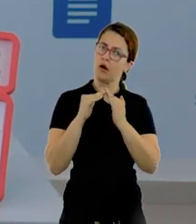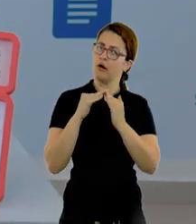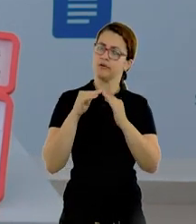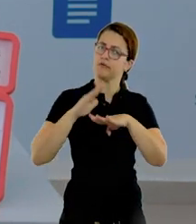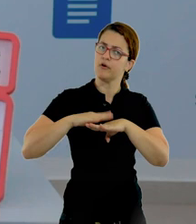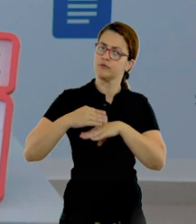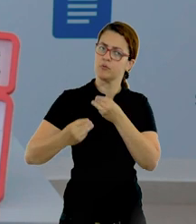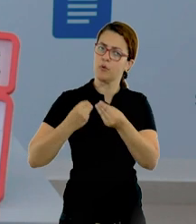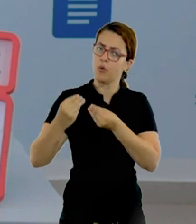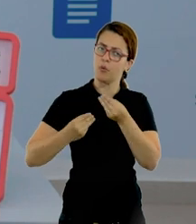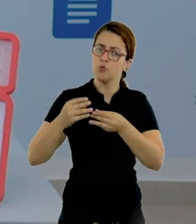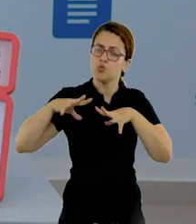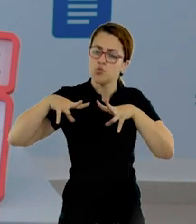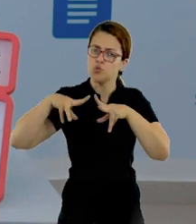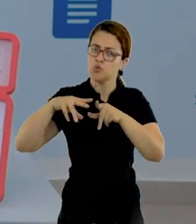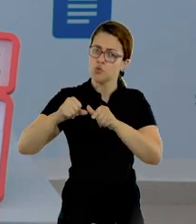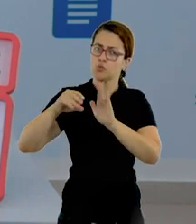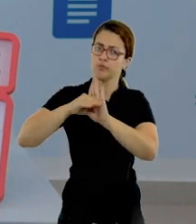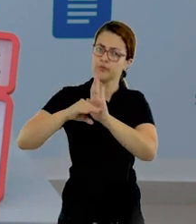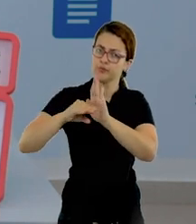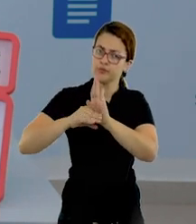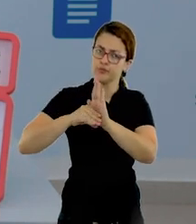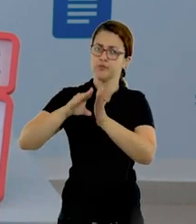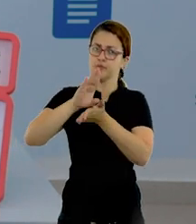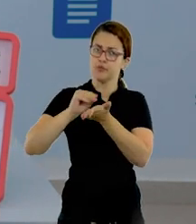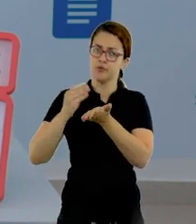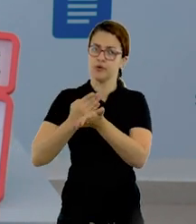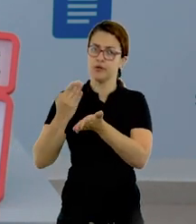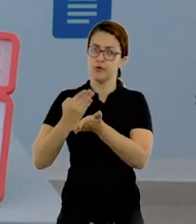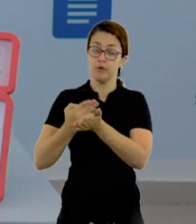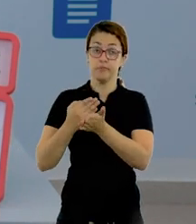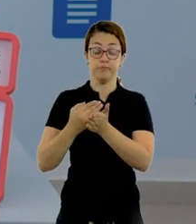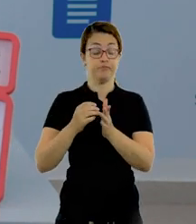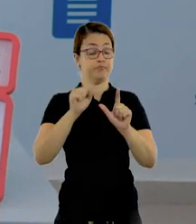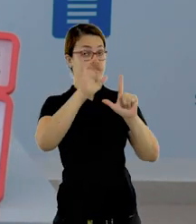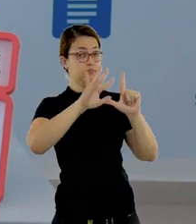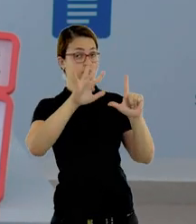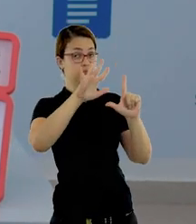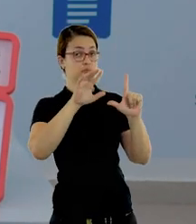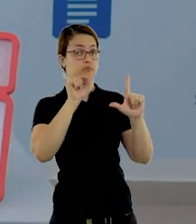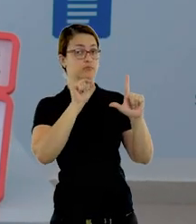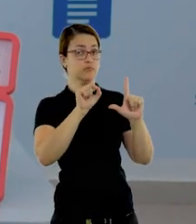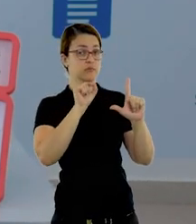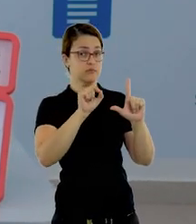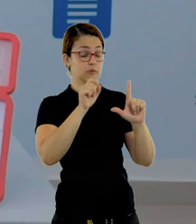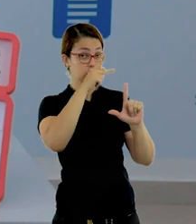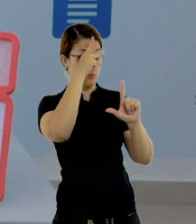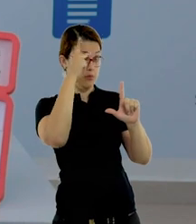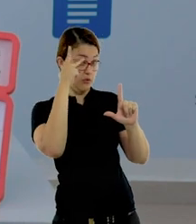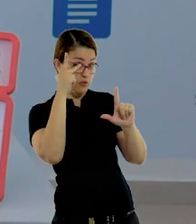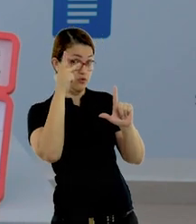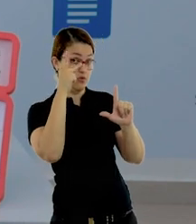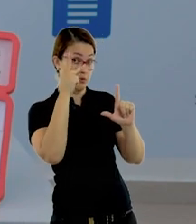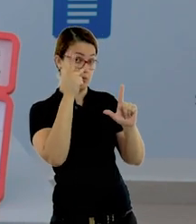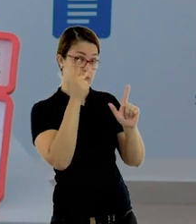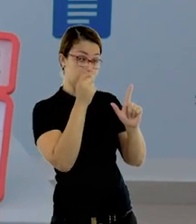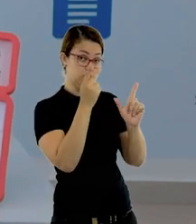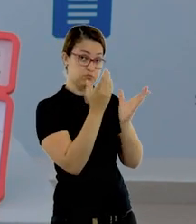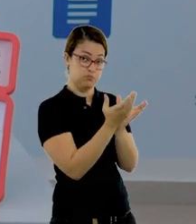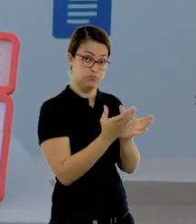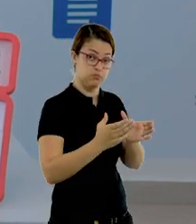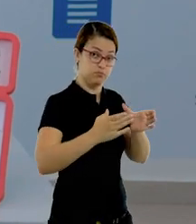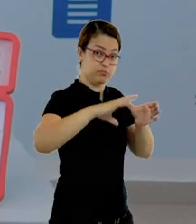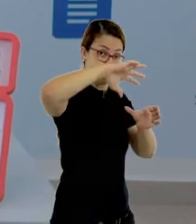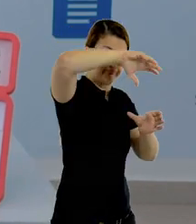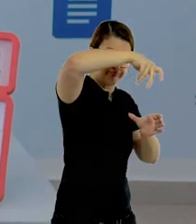registrar tudo no caderno. A primeira imagem seria o quê? Alguém lavando as mãos numa